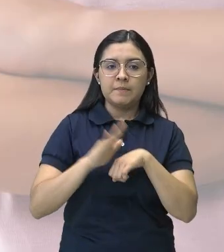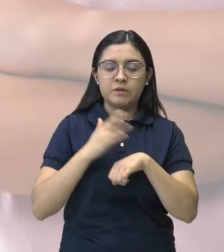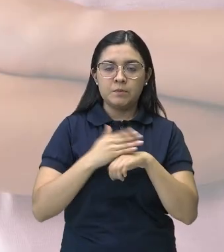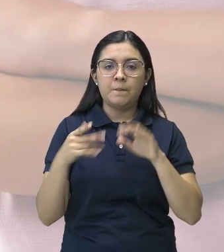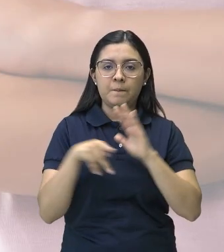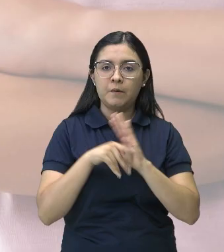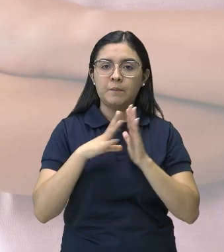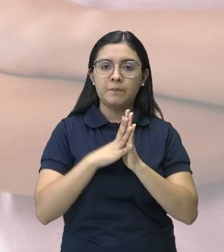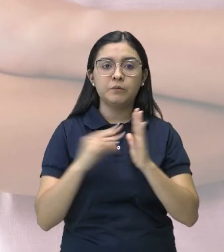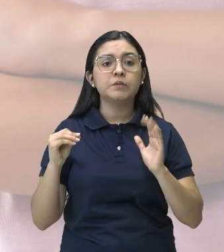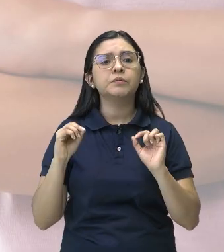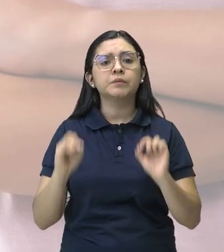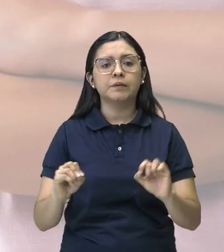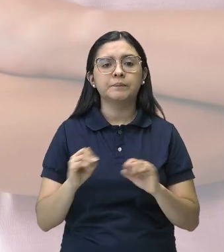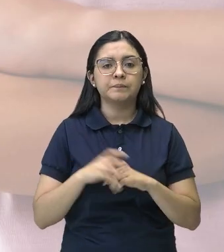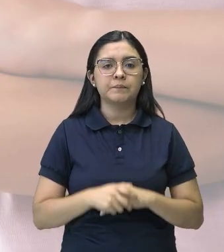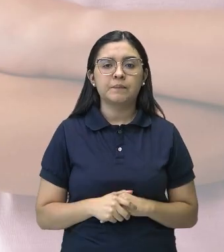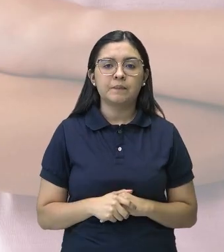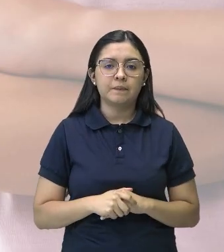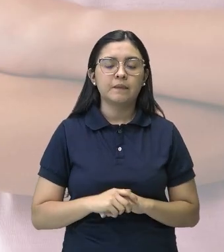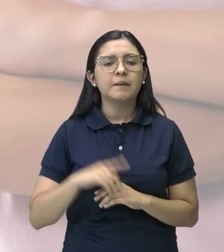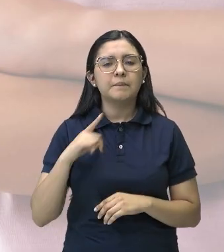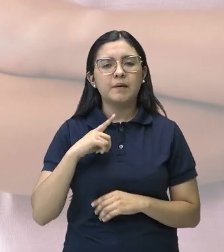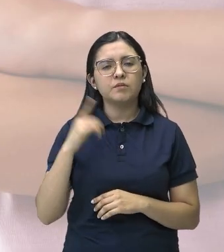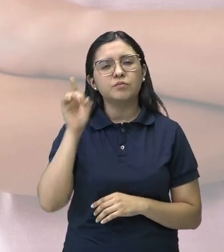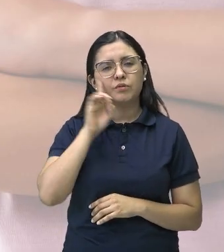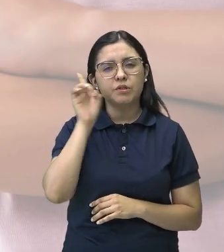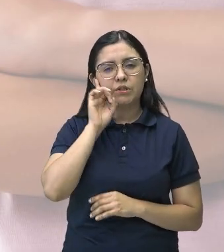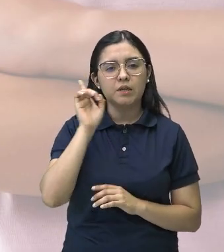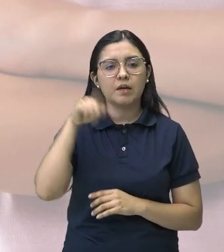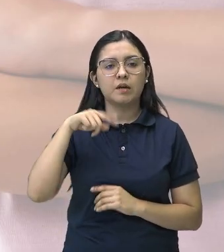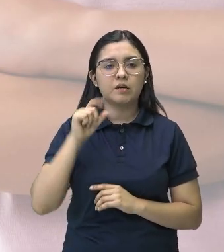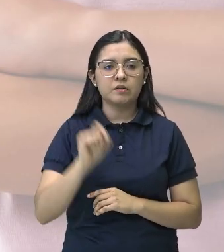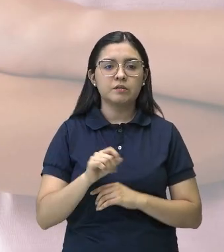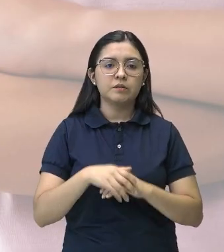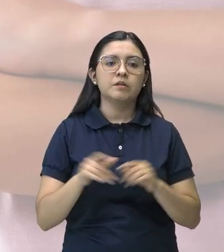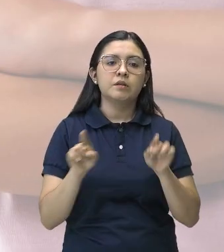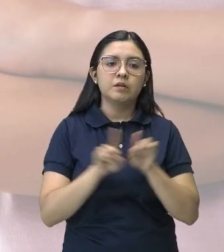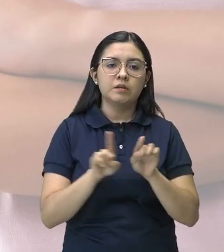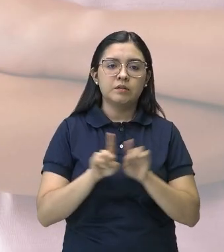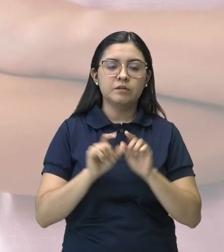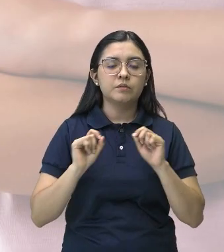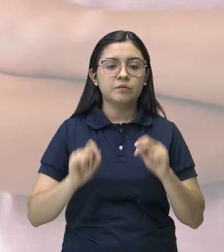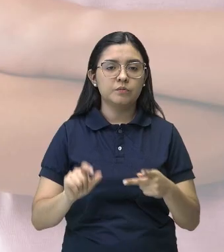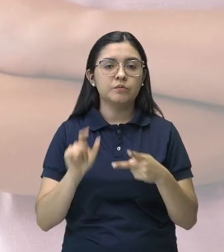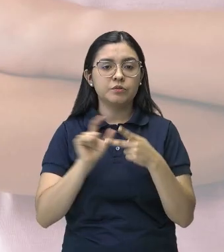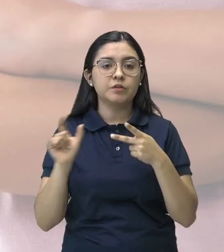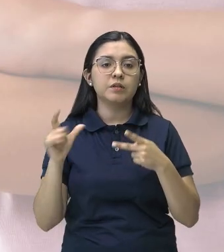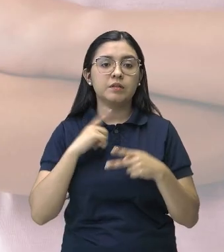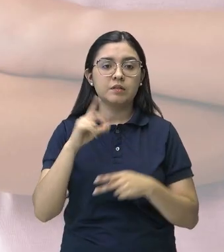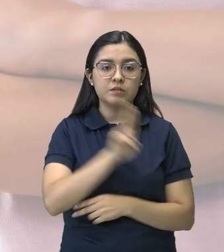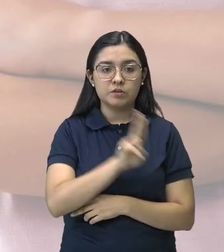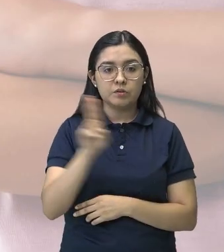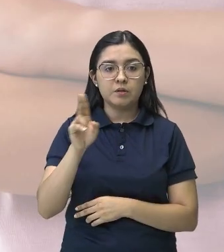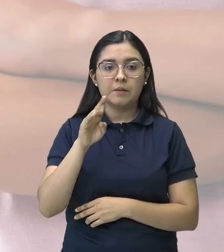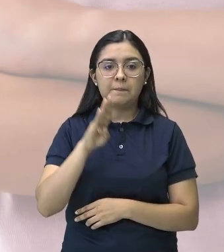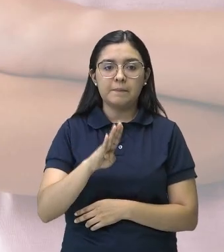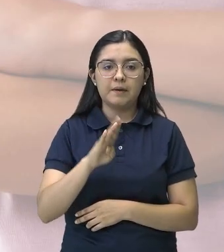mutação, mais aí do nosso cotidiano, são as mutações do gene que ele recebe esse nomezinho,